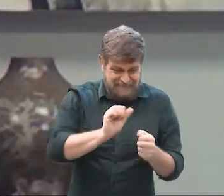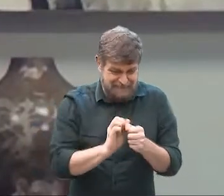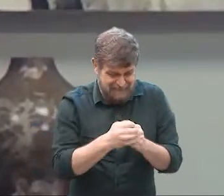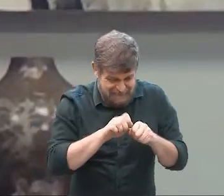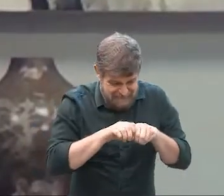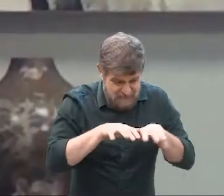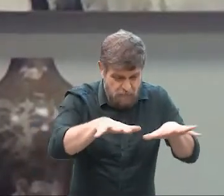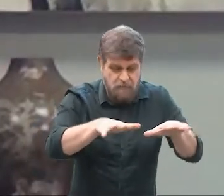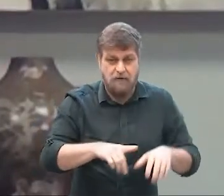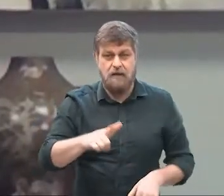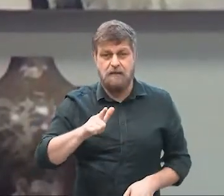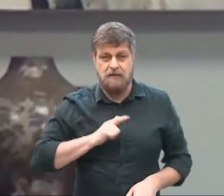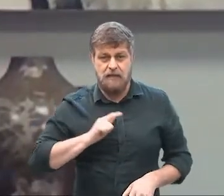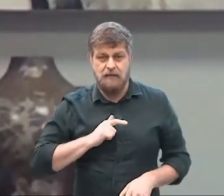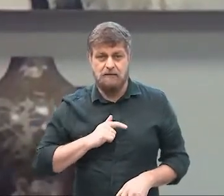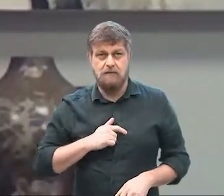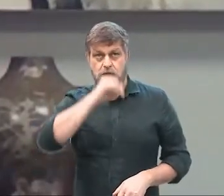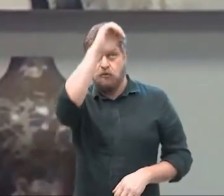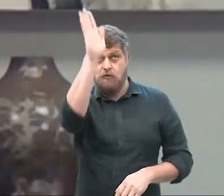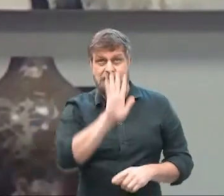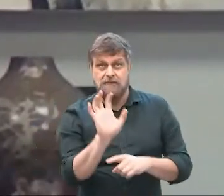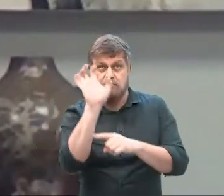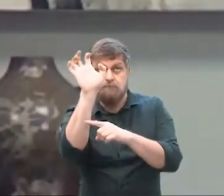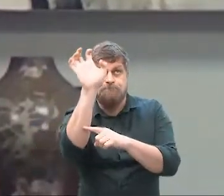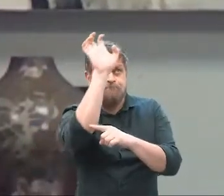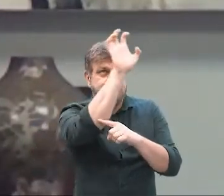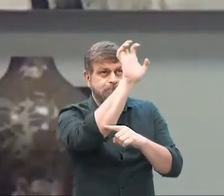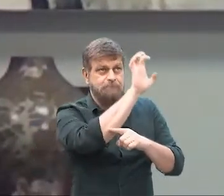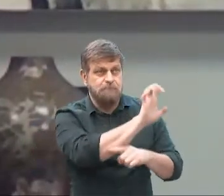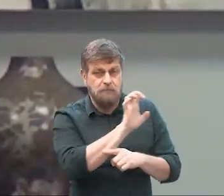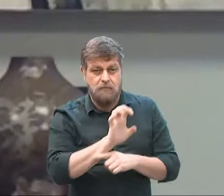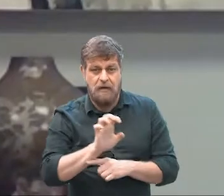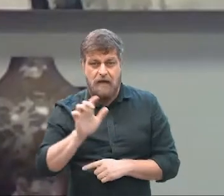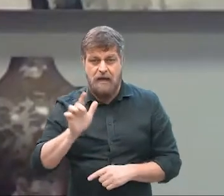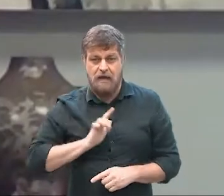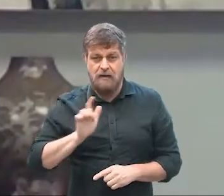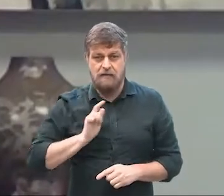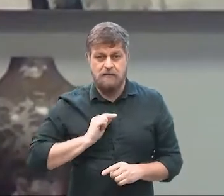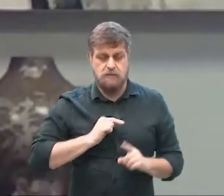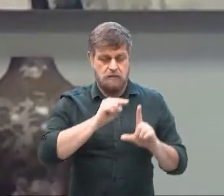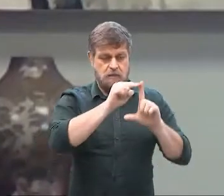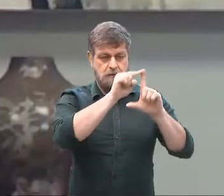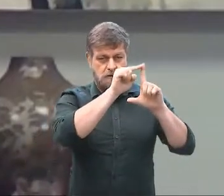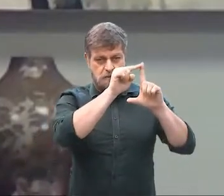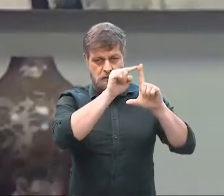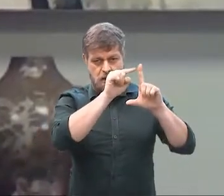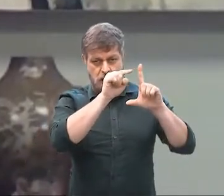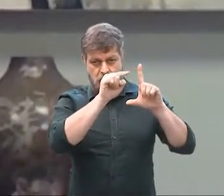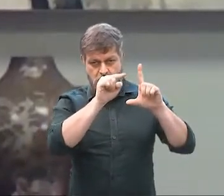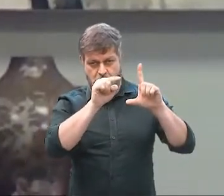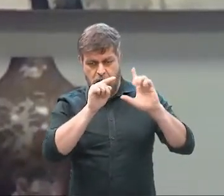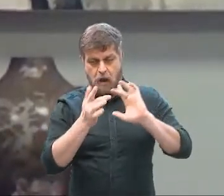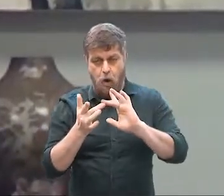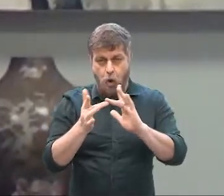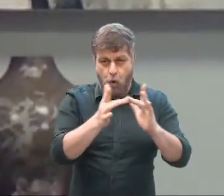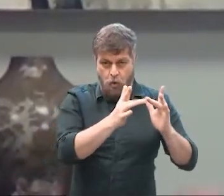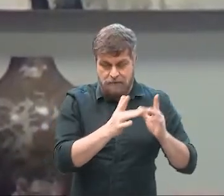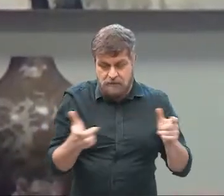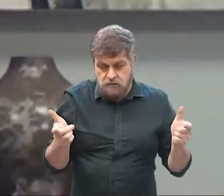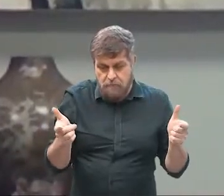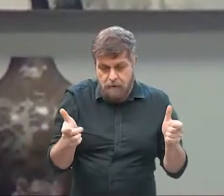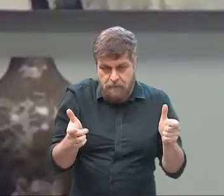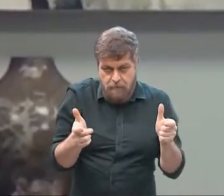já existem algumas regiões do Brasil que começam um processo de desaceleração do contágio, isso é muito